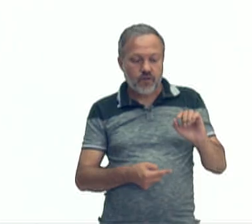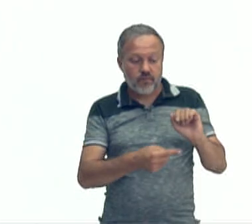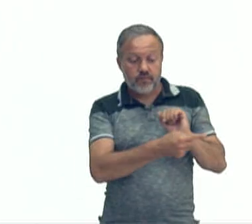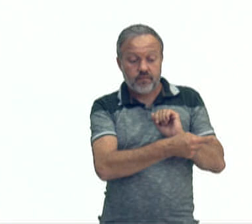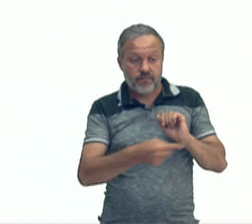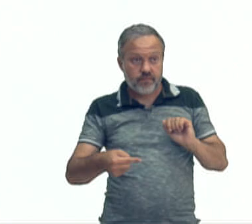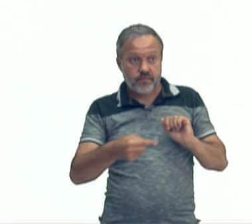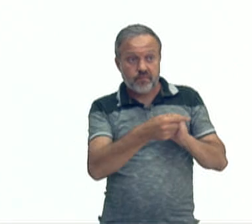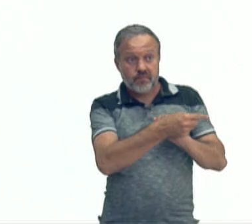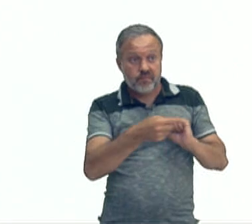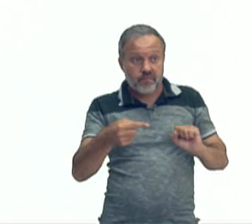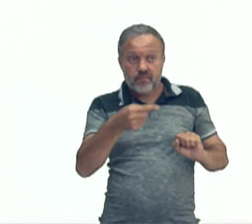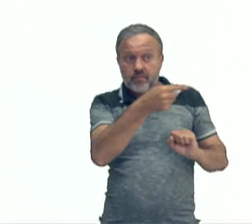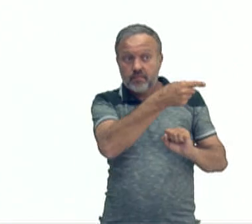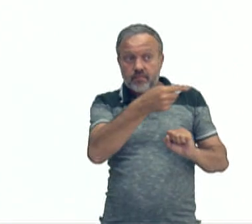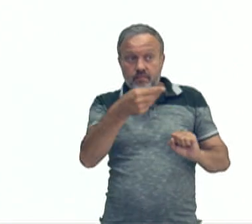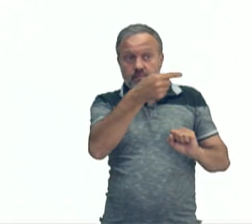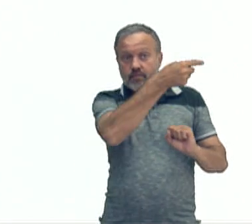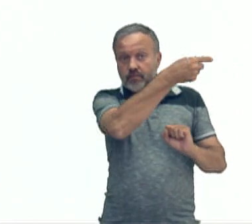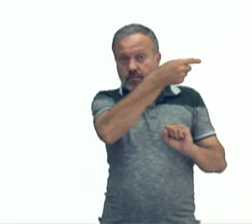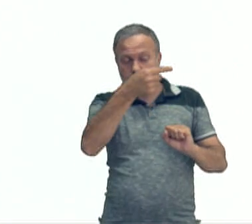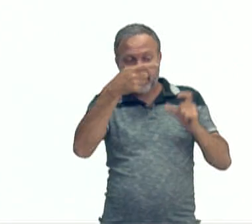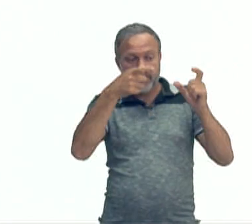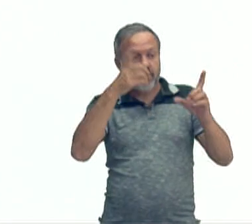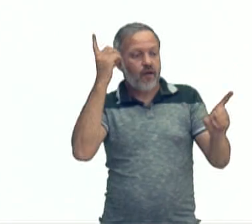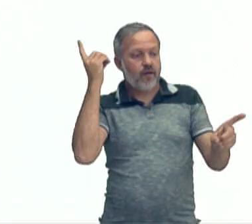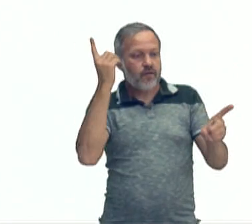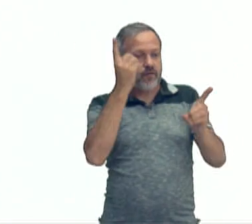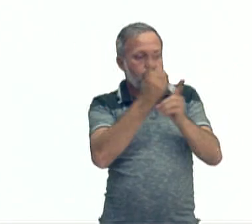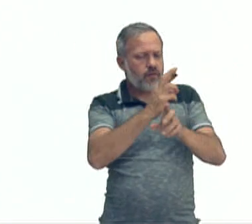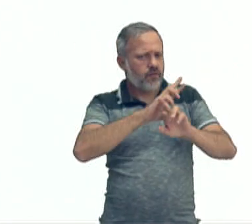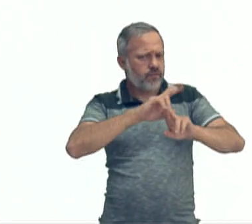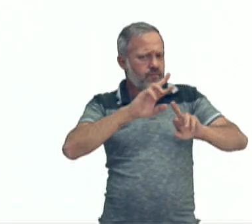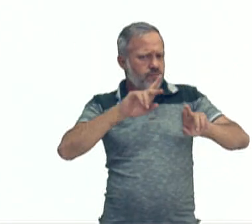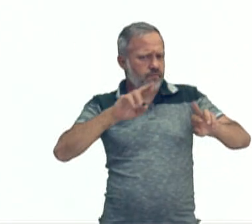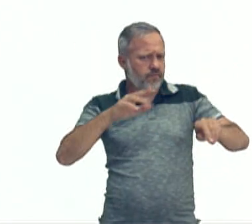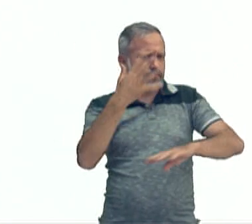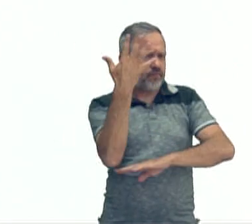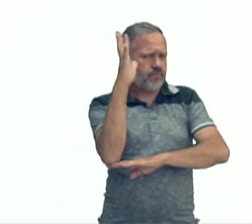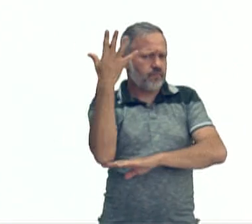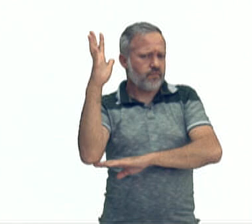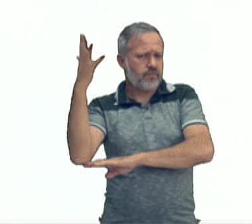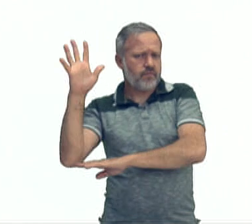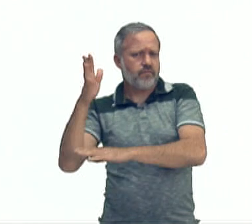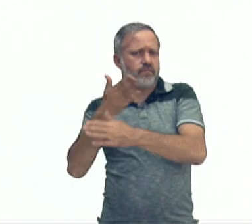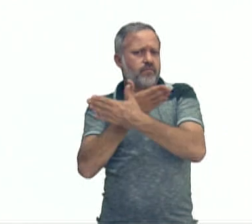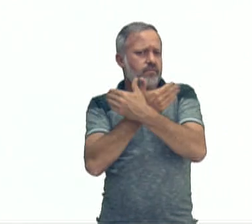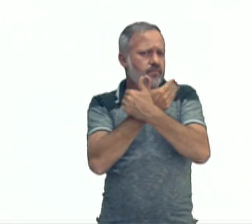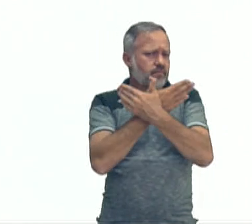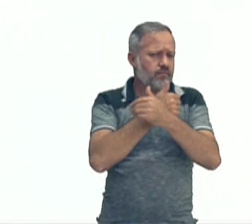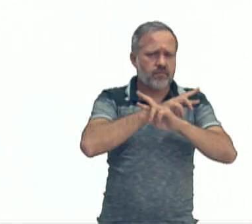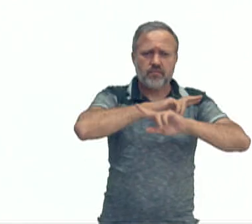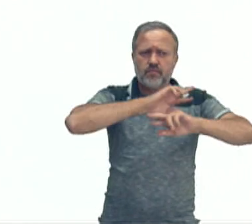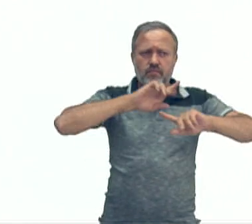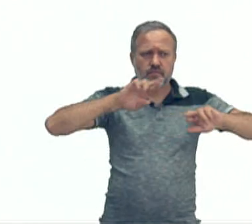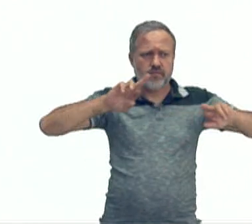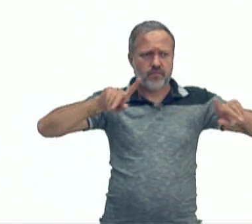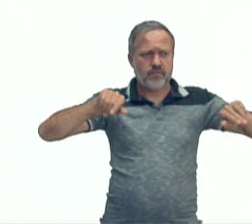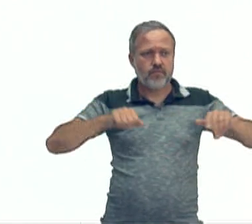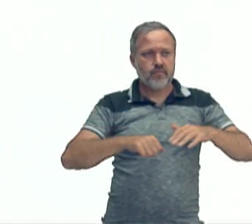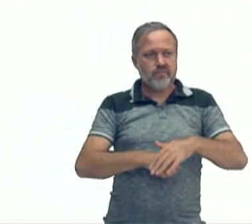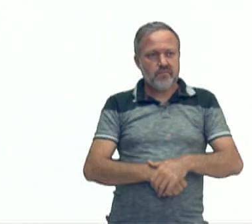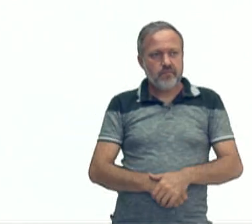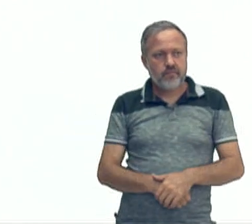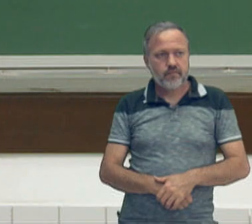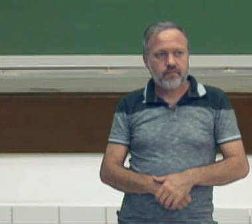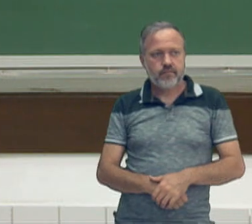e de flora por conta das zonas climáticas que estão por ele. No continente americano, mais ou menos